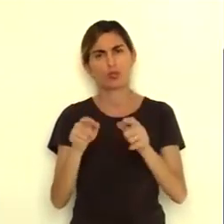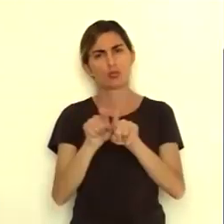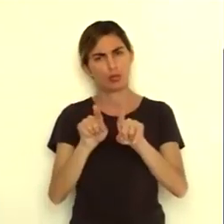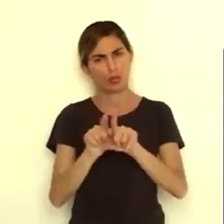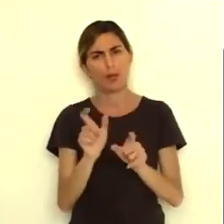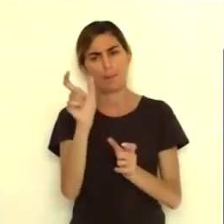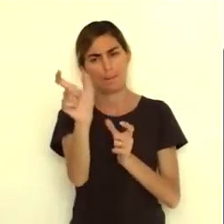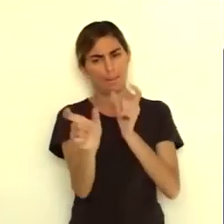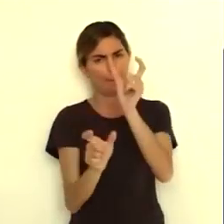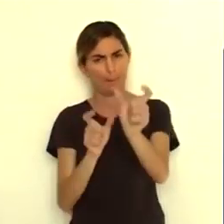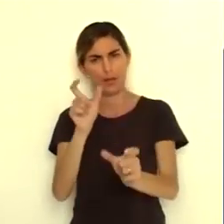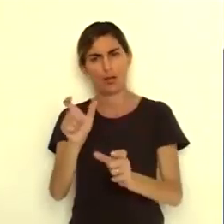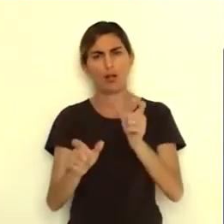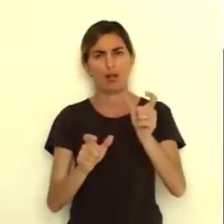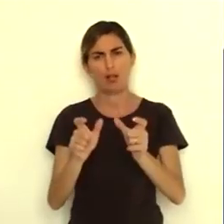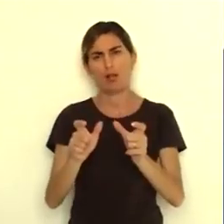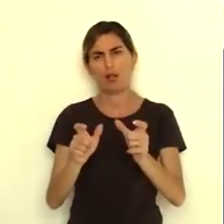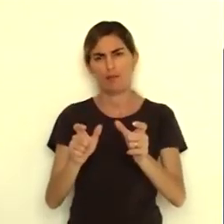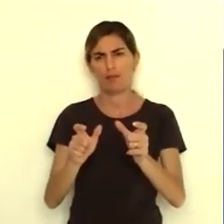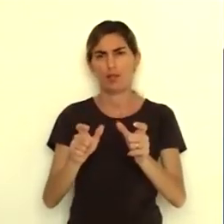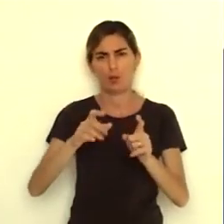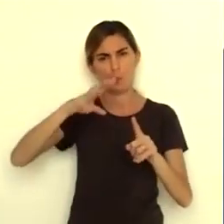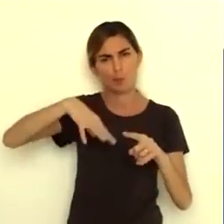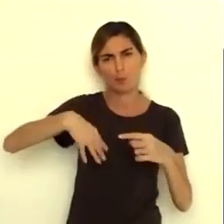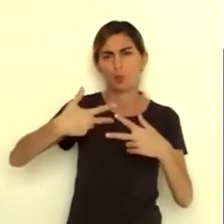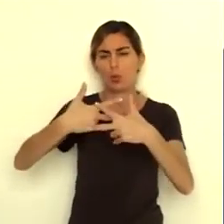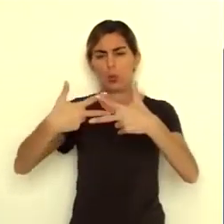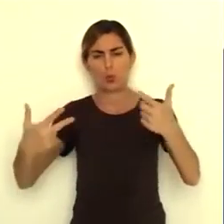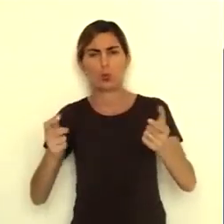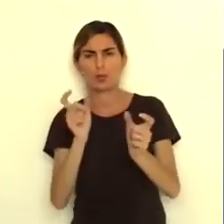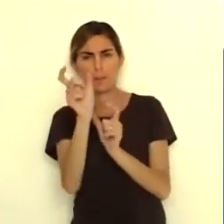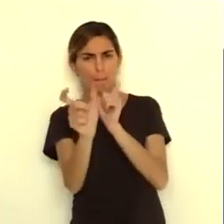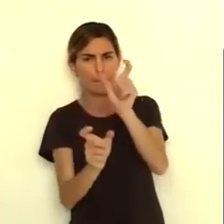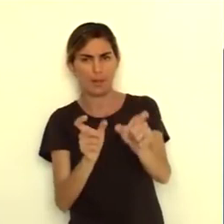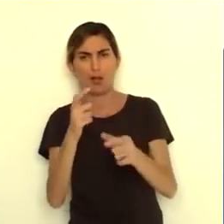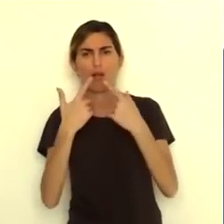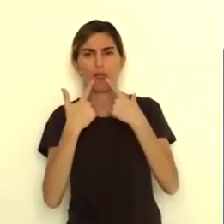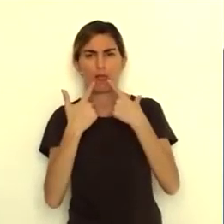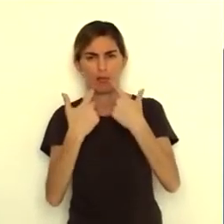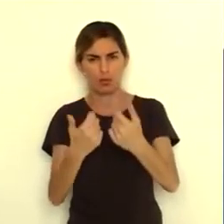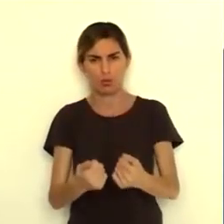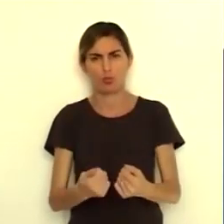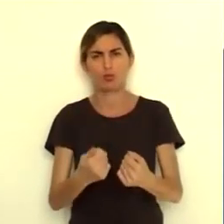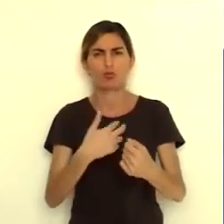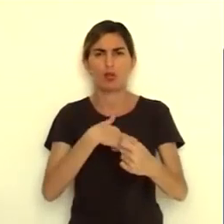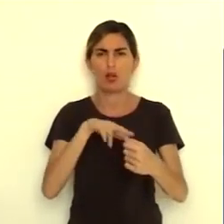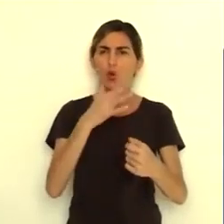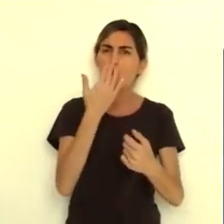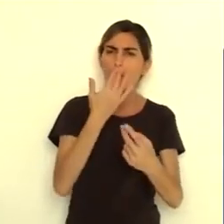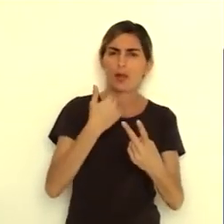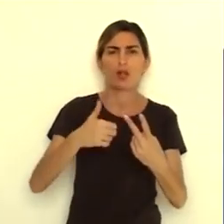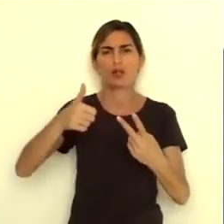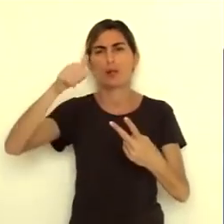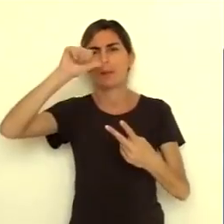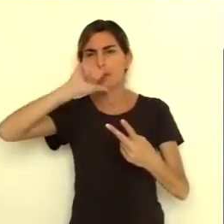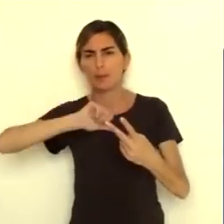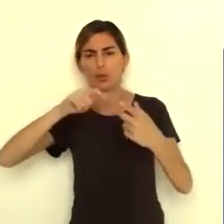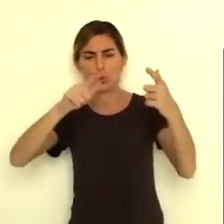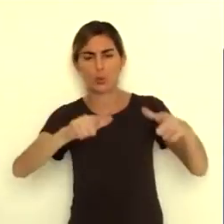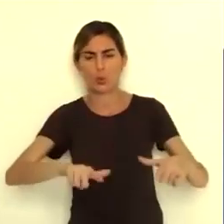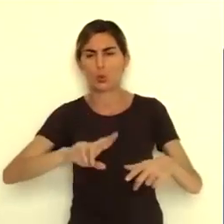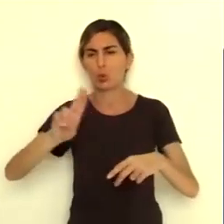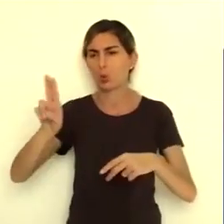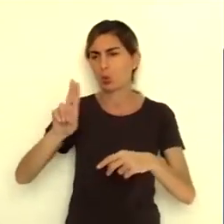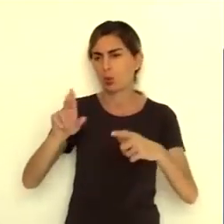também, palavras relativas a divindades, né, na ligação aí com a sincronia religiosa, comidas e bebidas, nomes